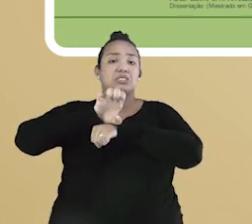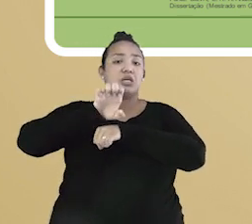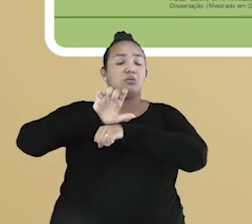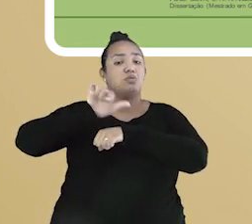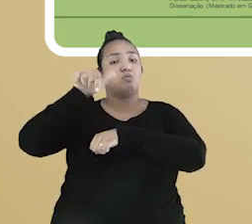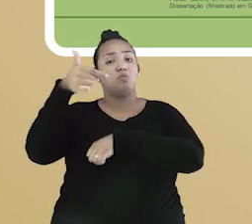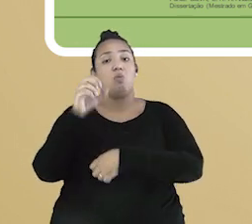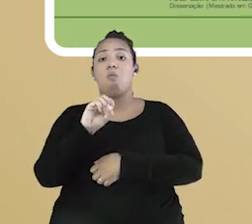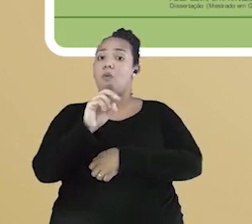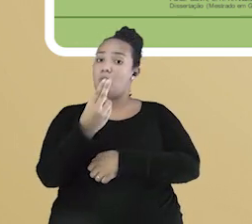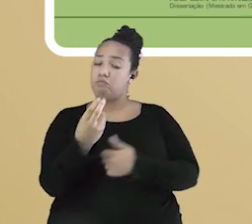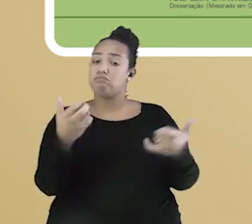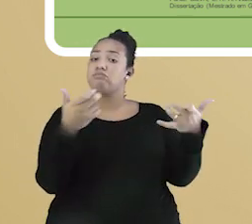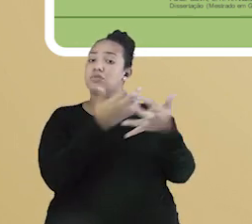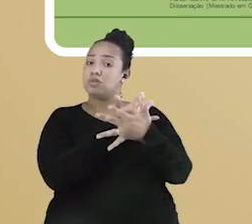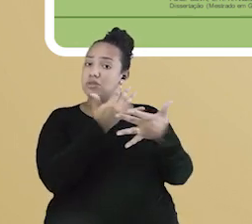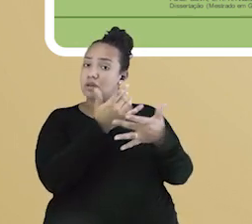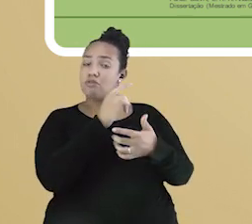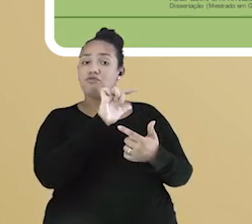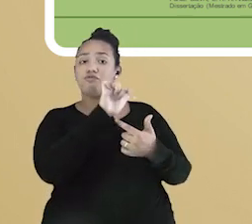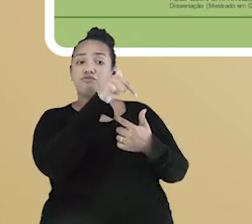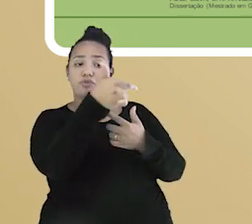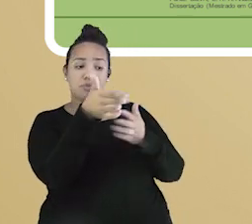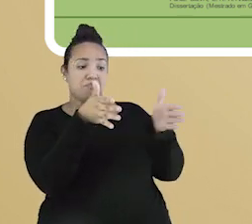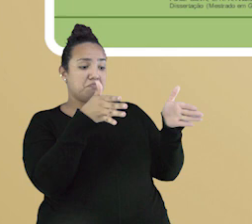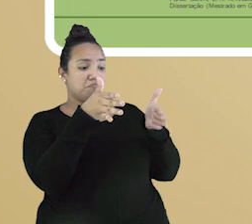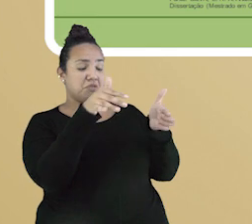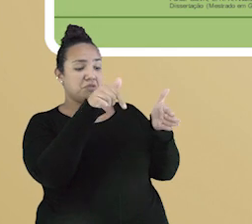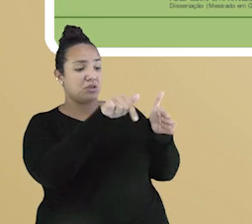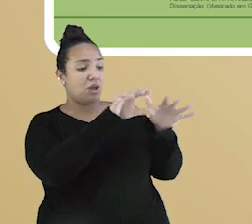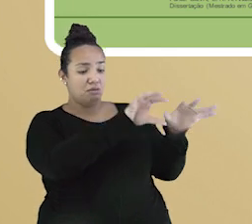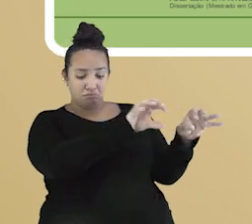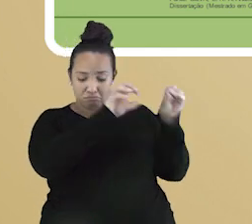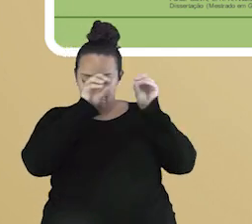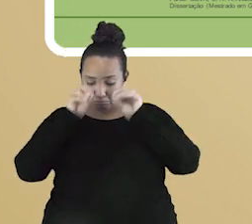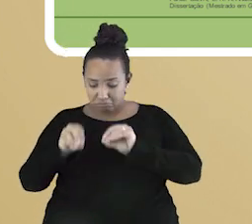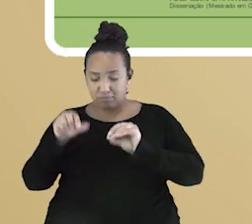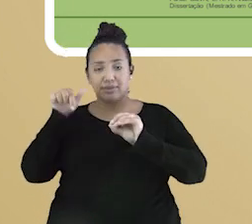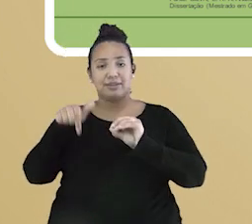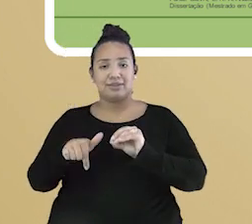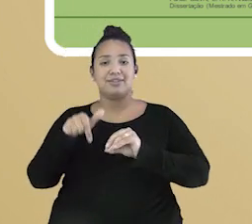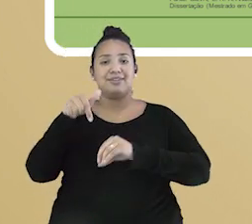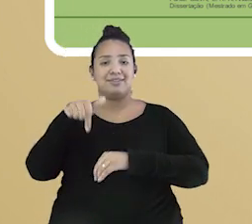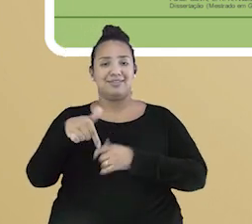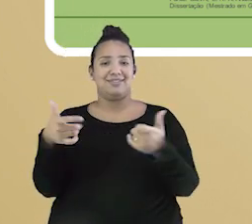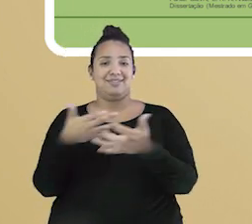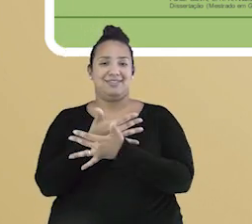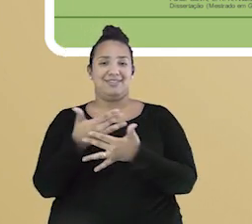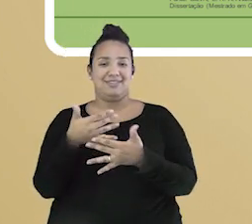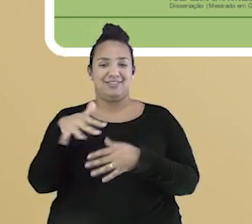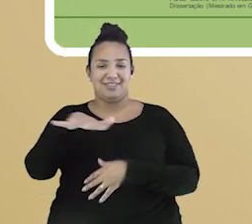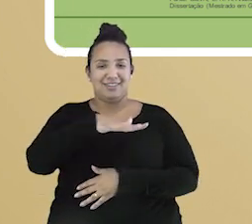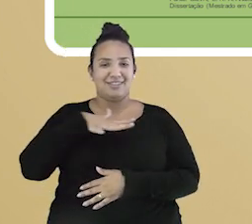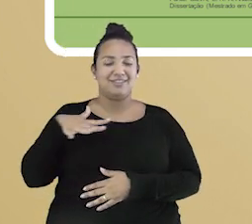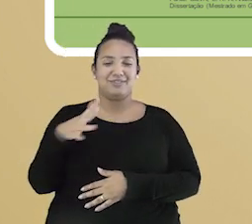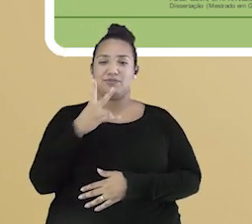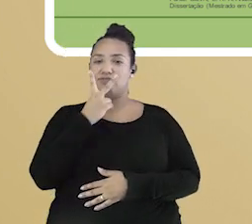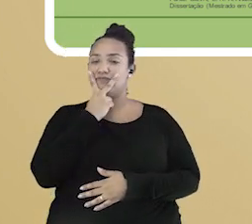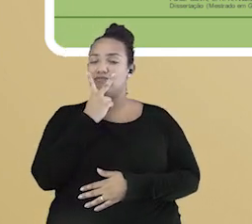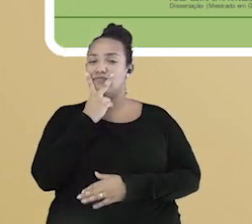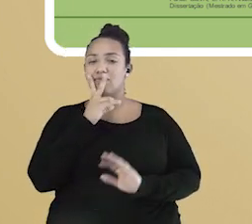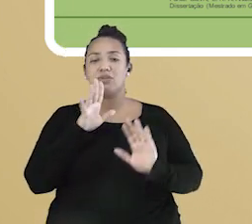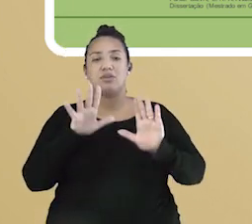outros municípios do Espírito Santo e em determinada época da vida vieram morar em um desses 7 municípios. Mas será que a